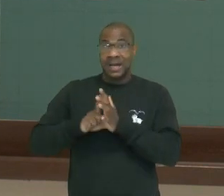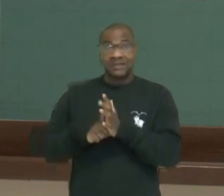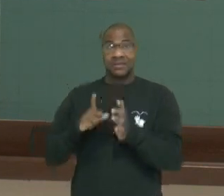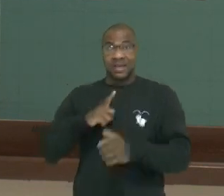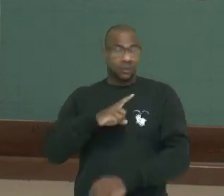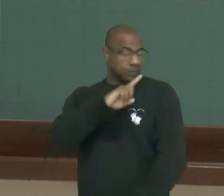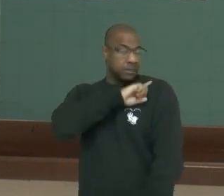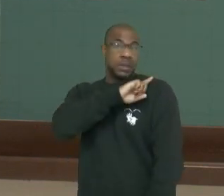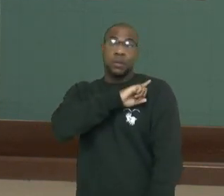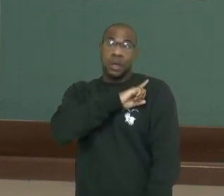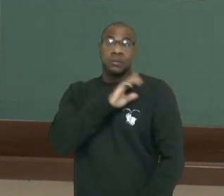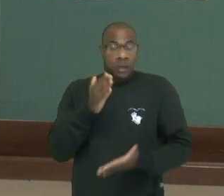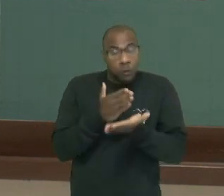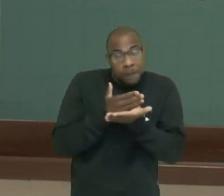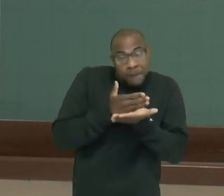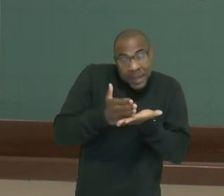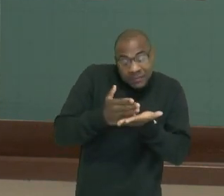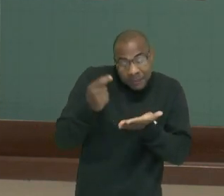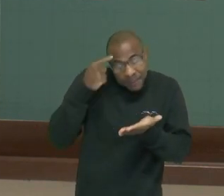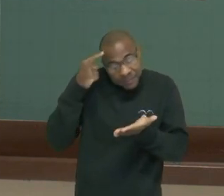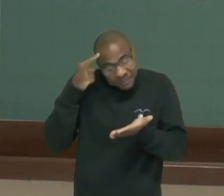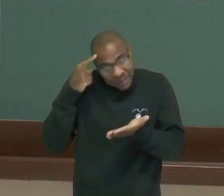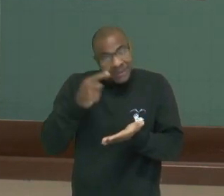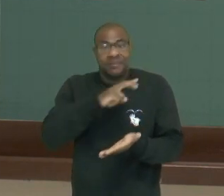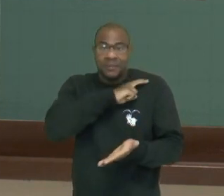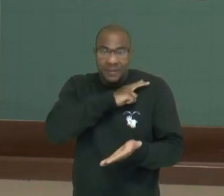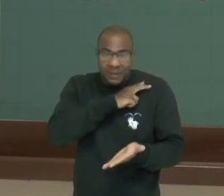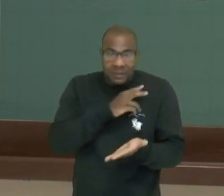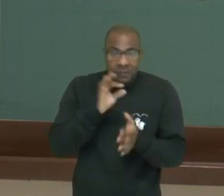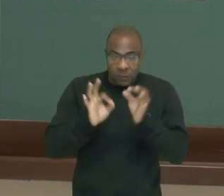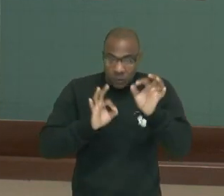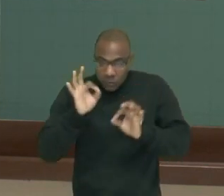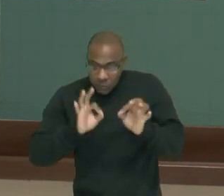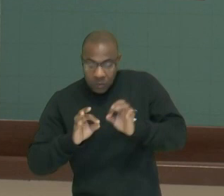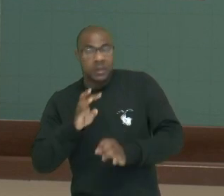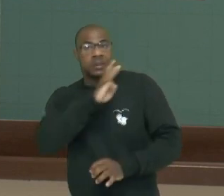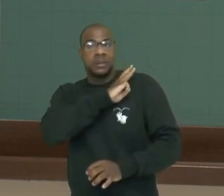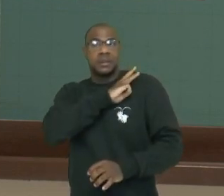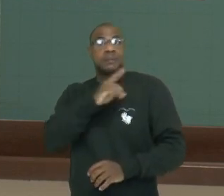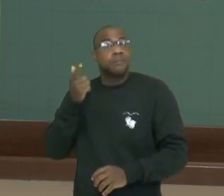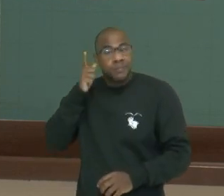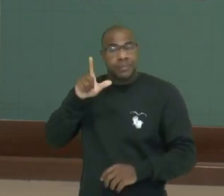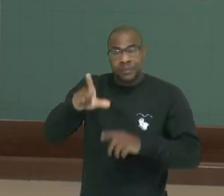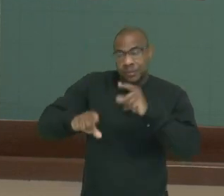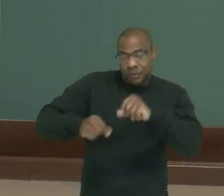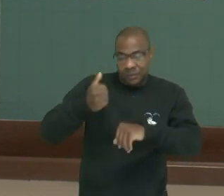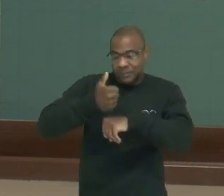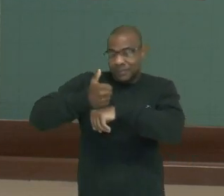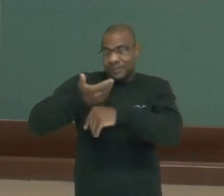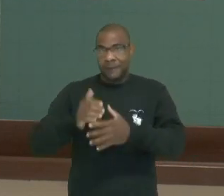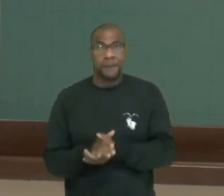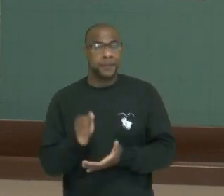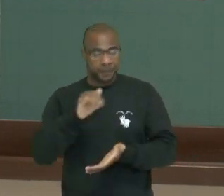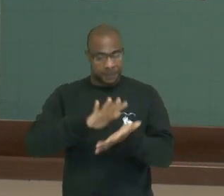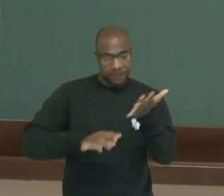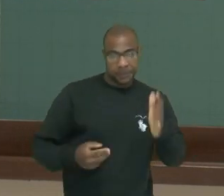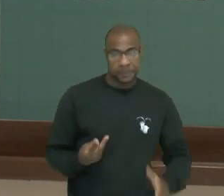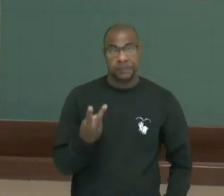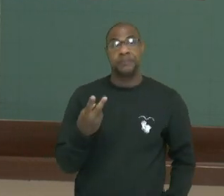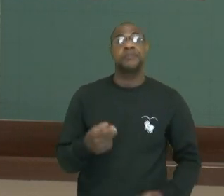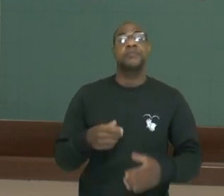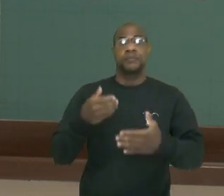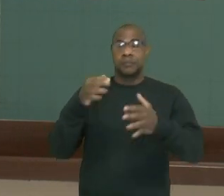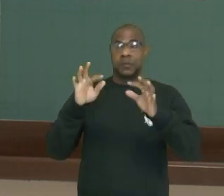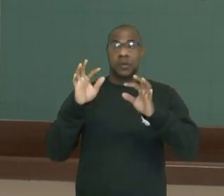Certo, encerramos, vimos aí vários elementos que compõem a entrevista. E a pergunta 4, no corpo do texto,